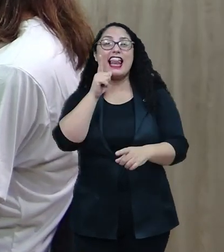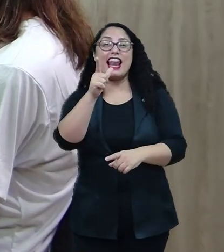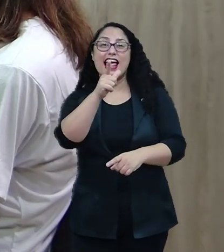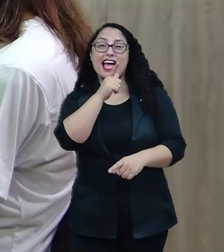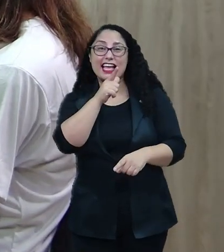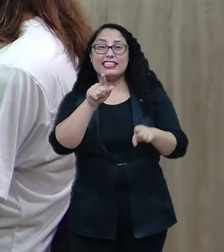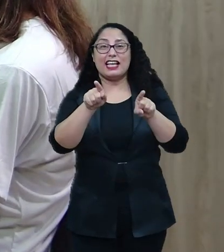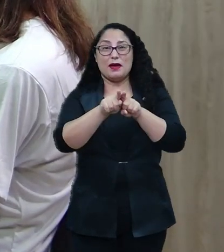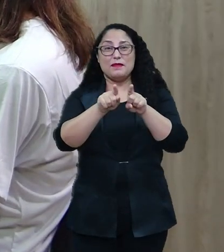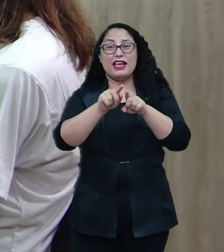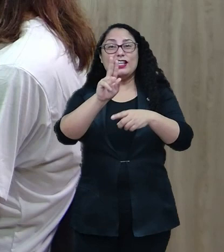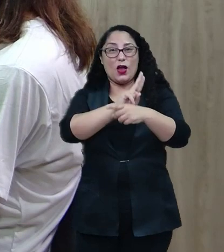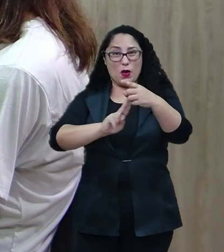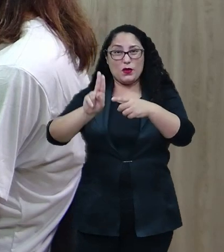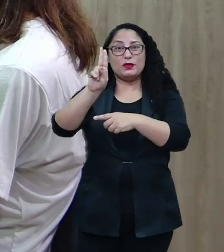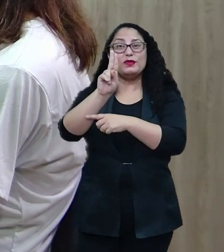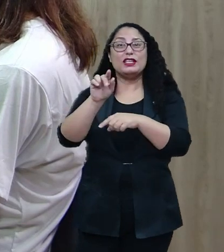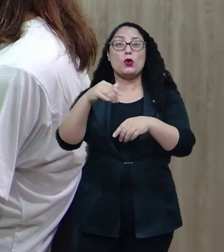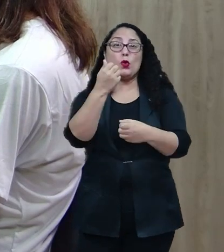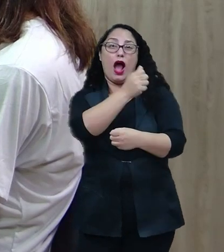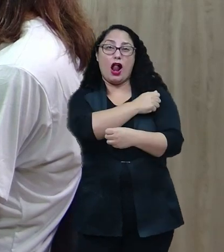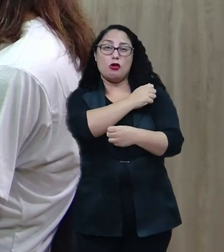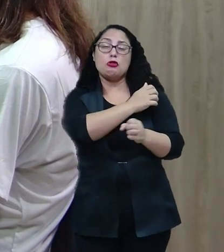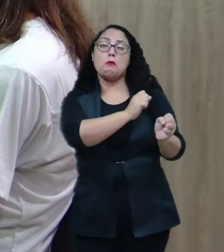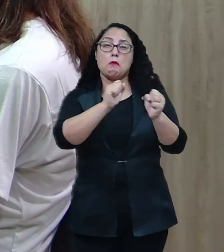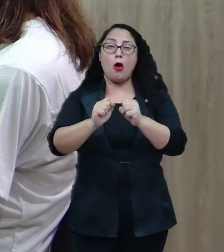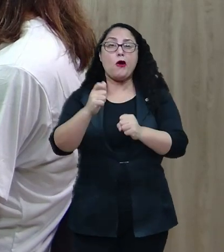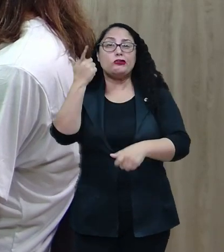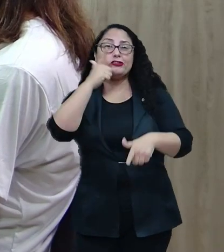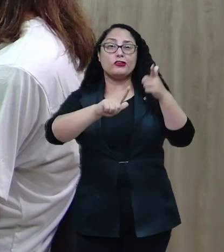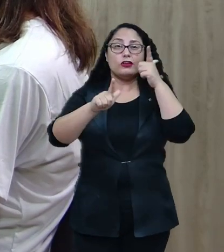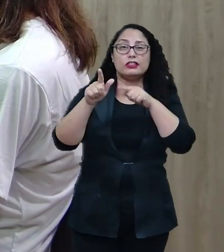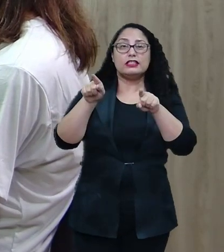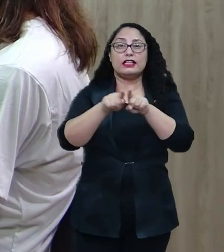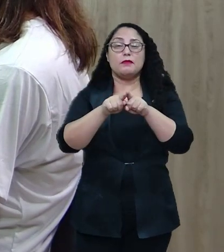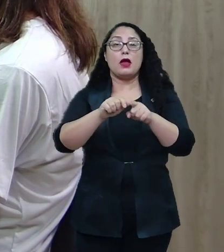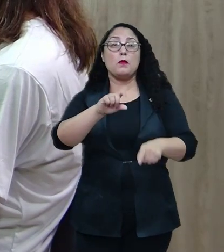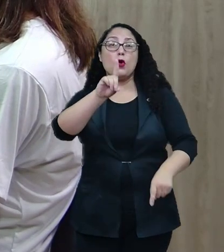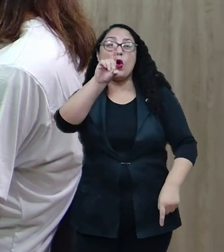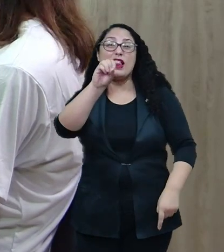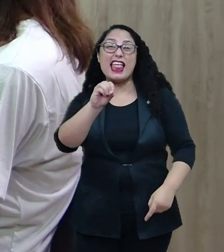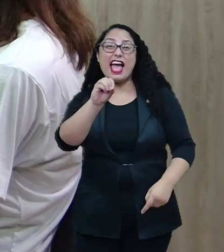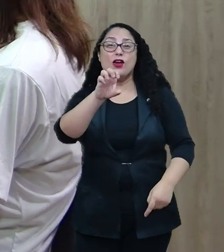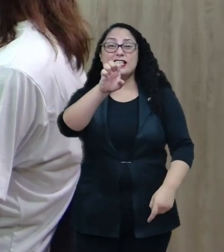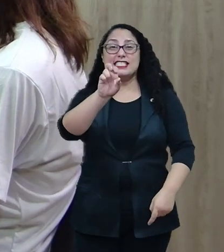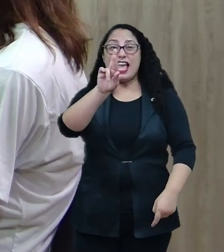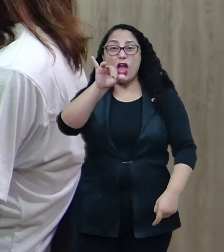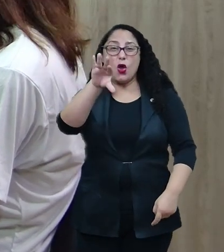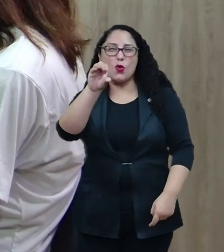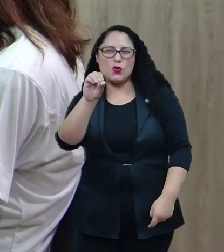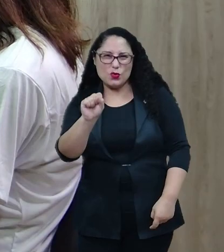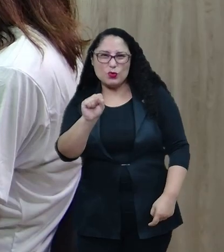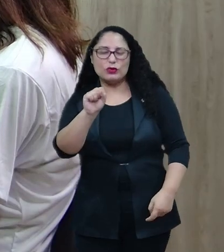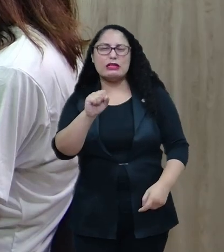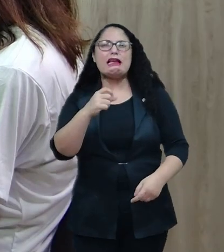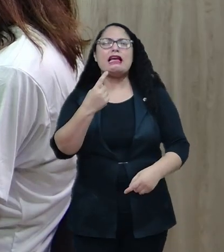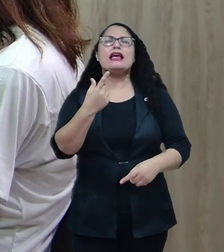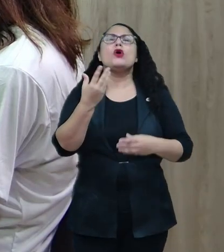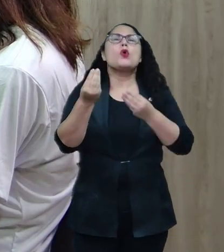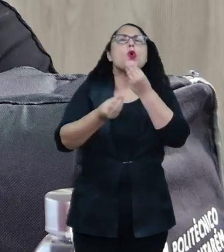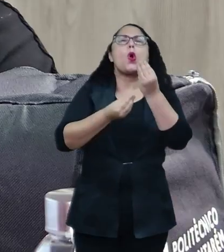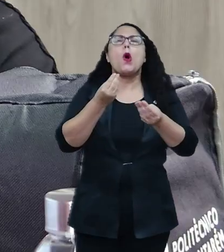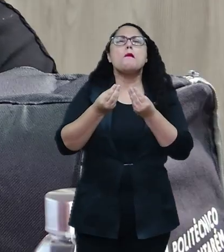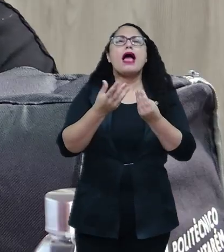do IPS e os estudantes podem adquirir ele por 10 euros. E como foi a adesão lá